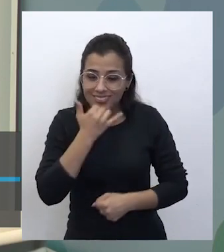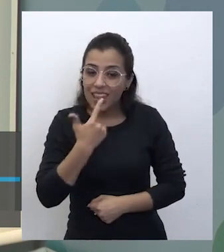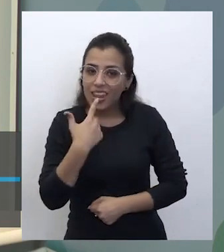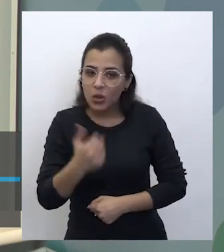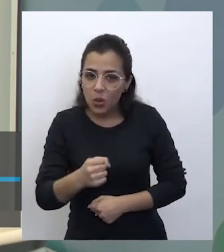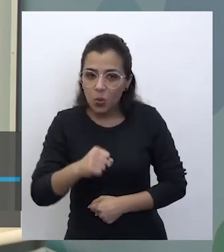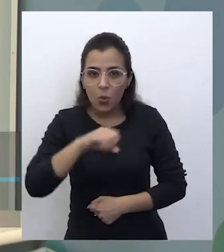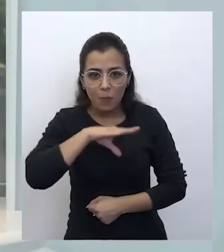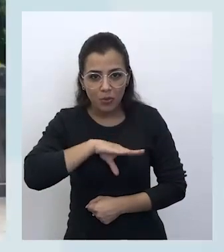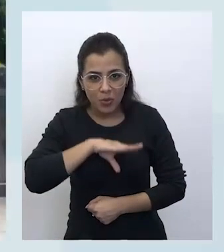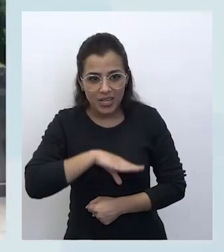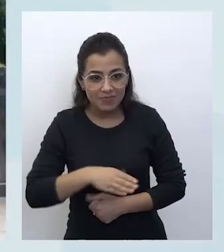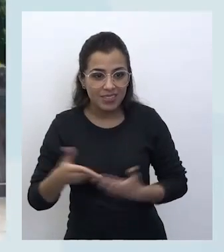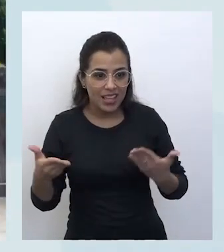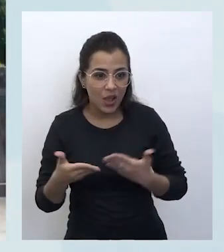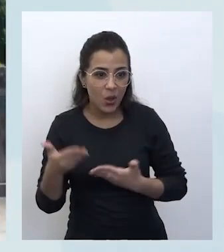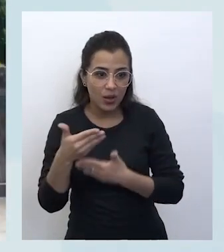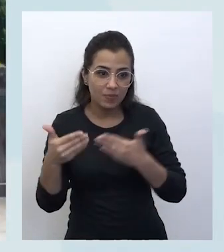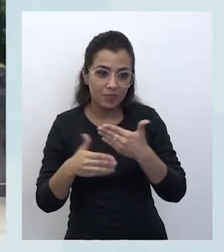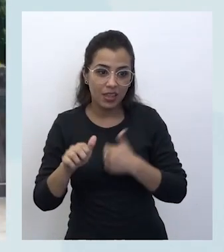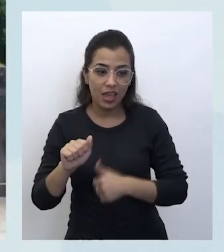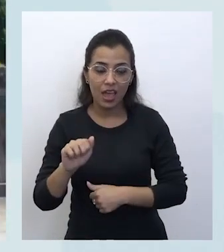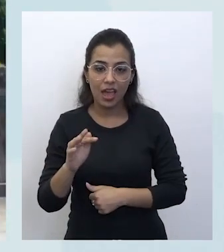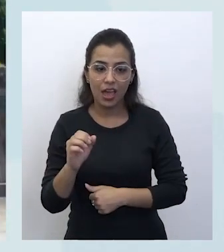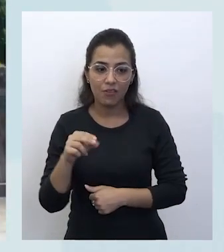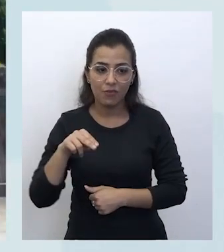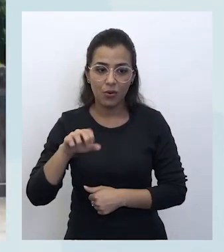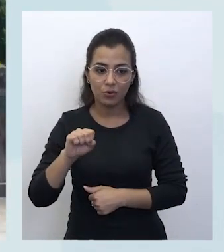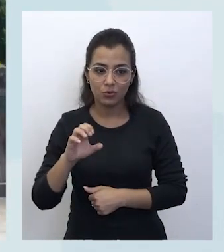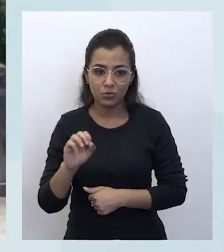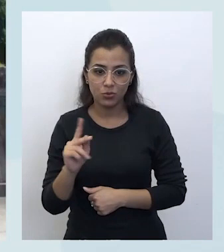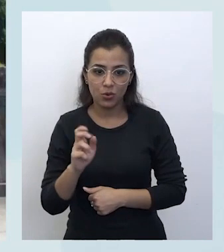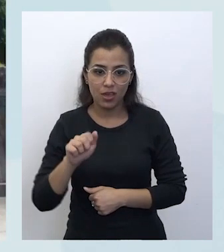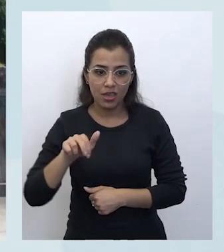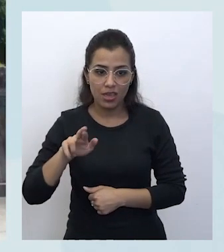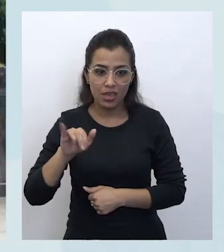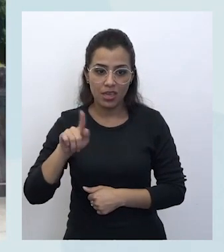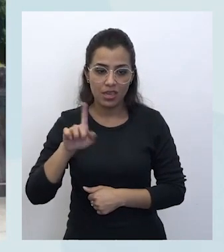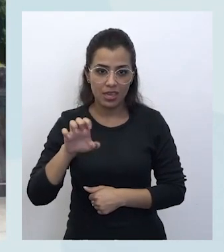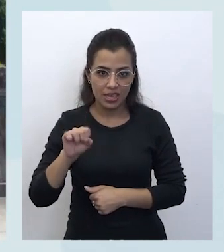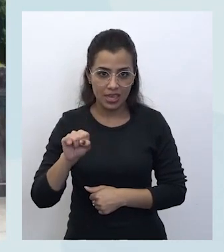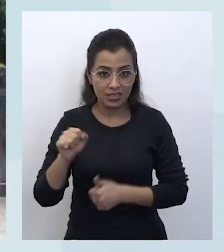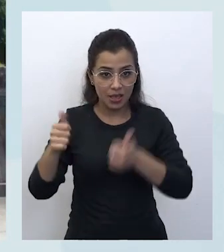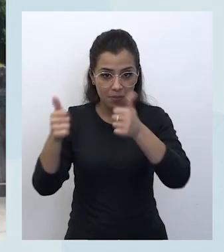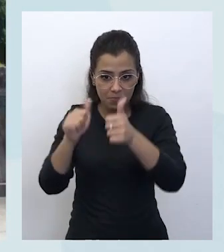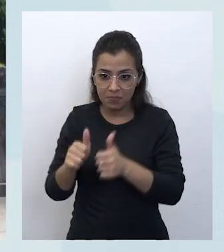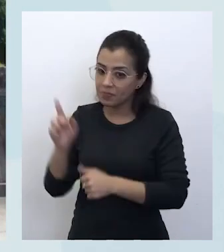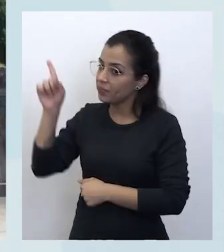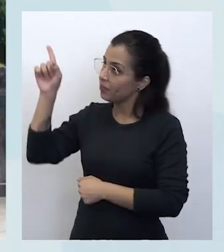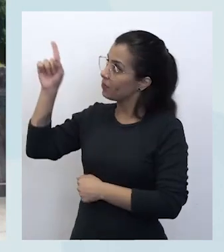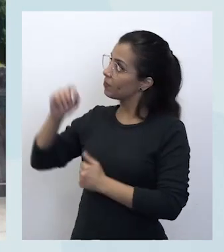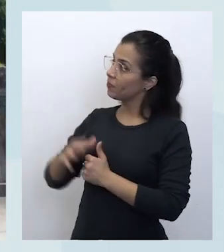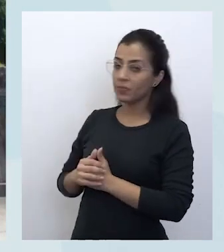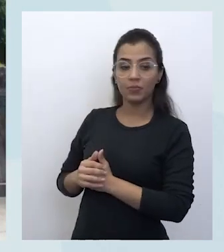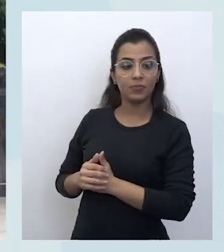Afonso Henriques, na tela tem aí uma estátua do primeiro rei de Portugal, Dom Afonso Henriques, né? Reinado do 26 de julho